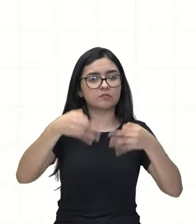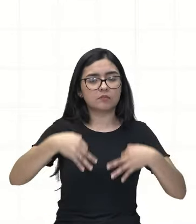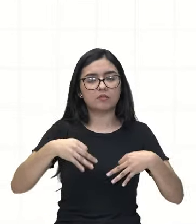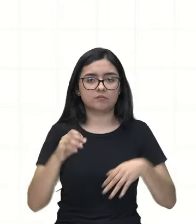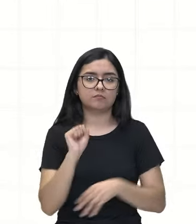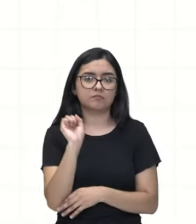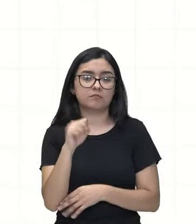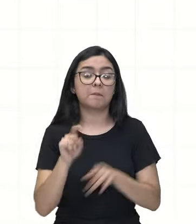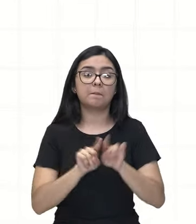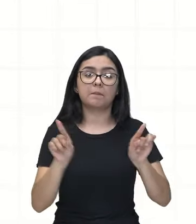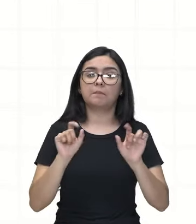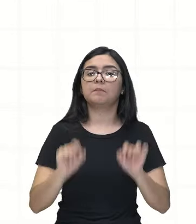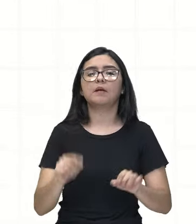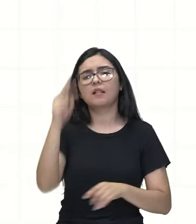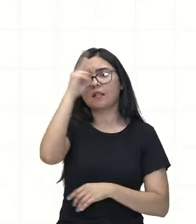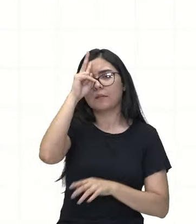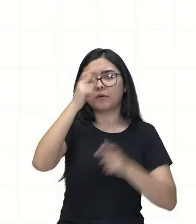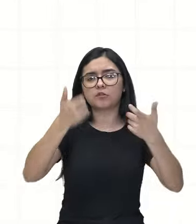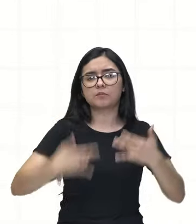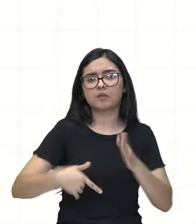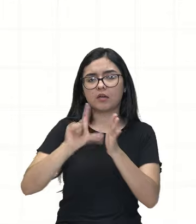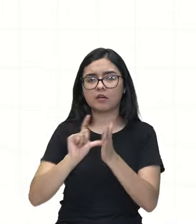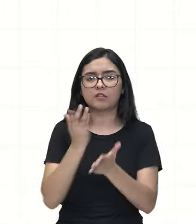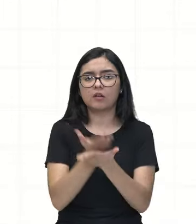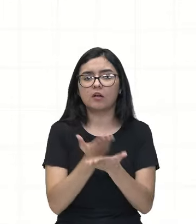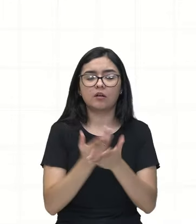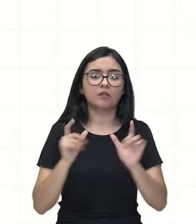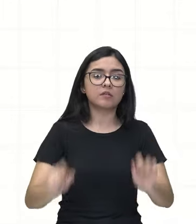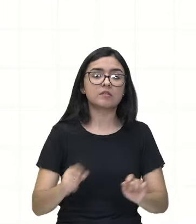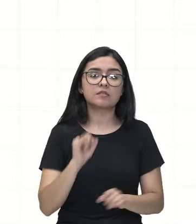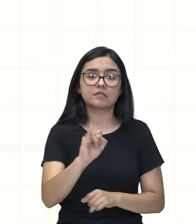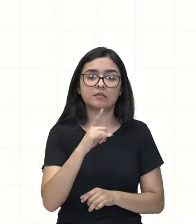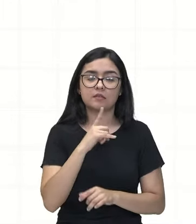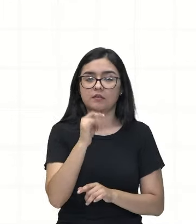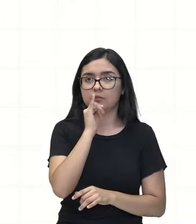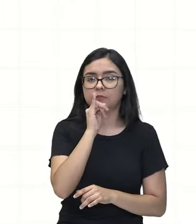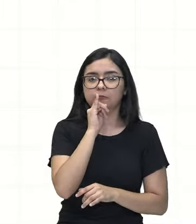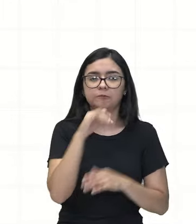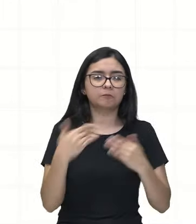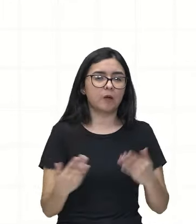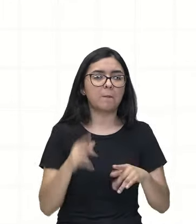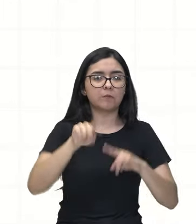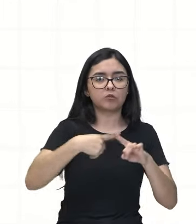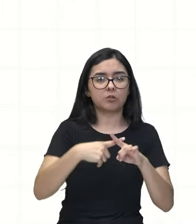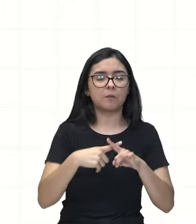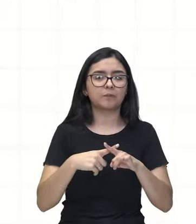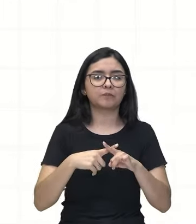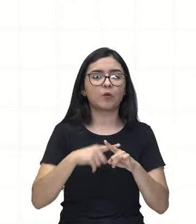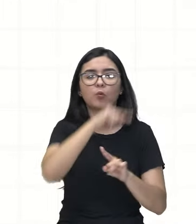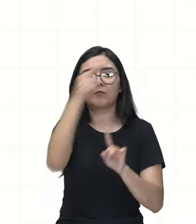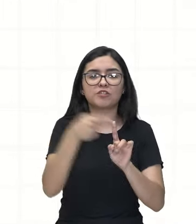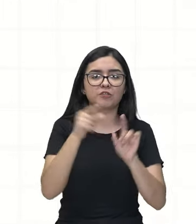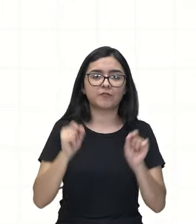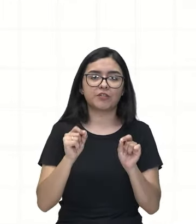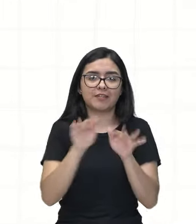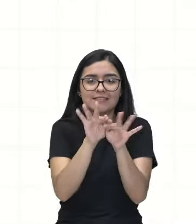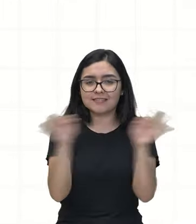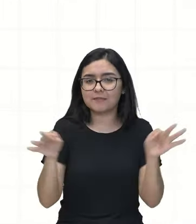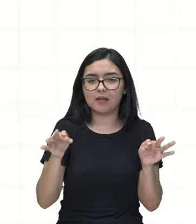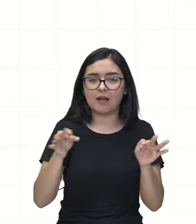né? Mas, lembra que eu falei para você no início da aula que multiplicar, né? A multiplicação ela veio com a ideia de simplificar